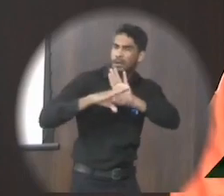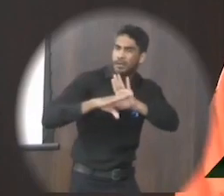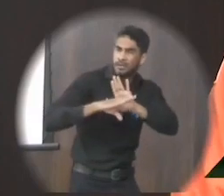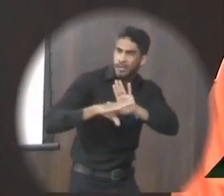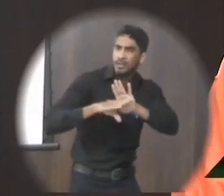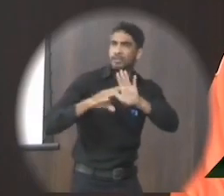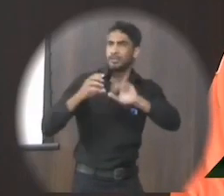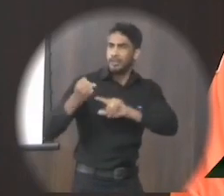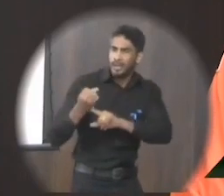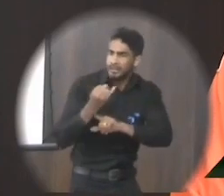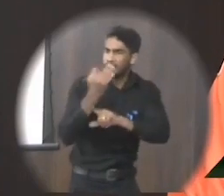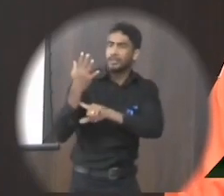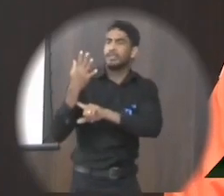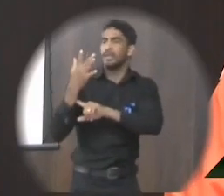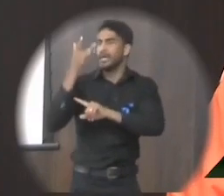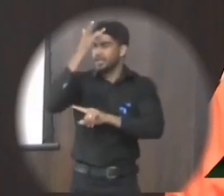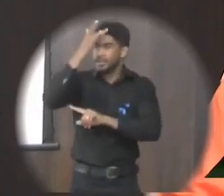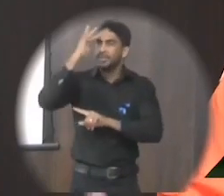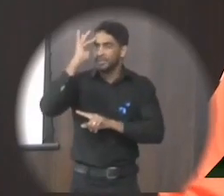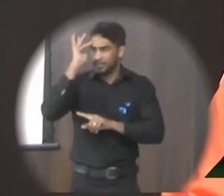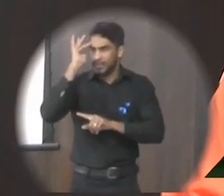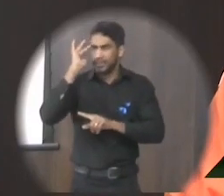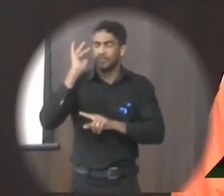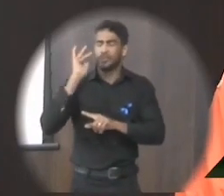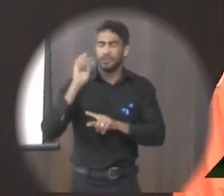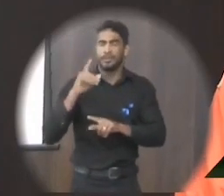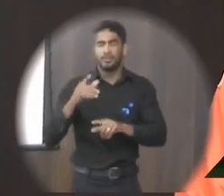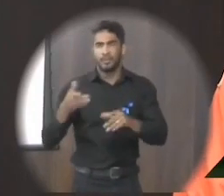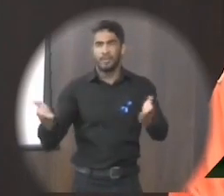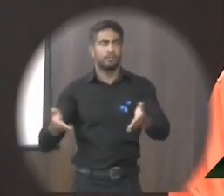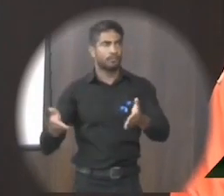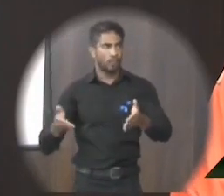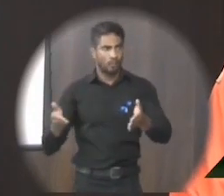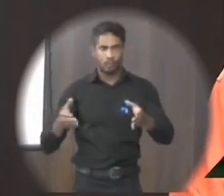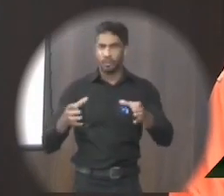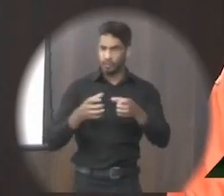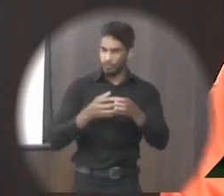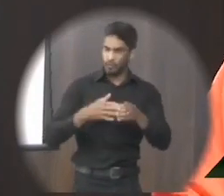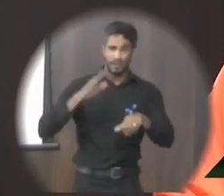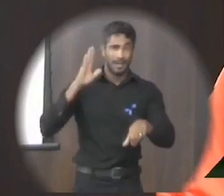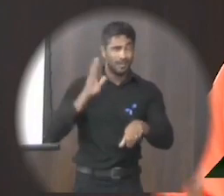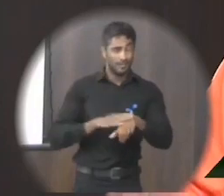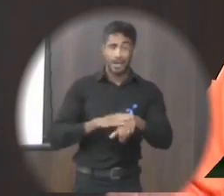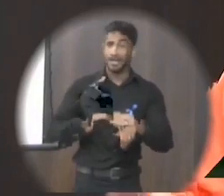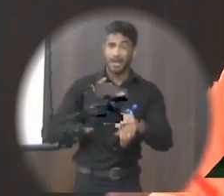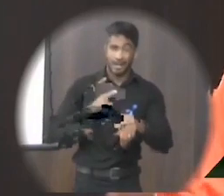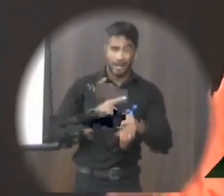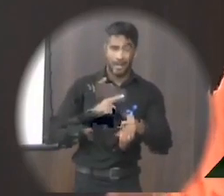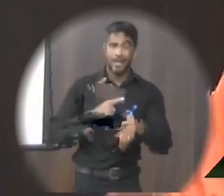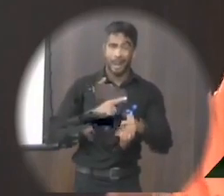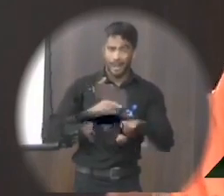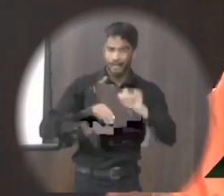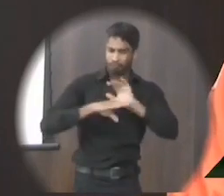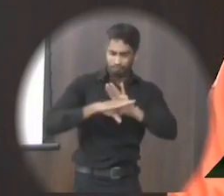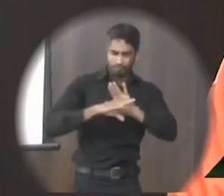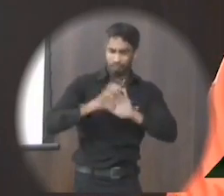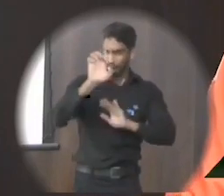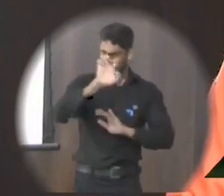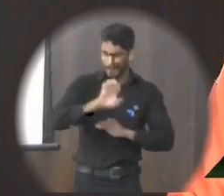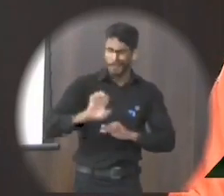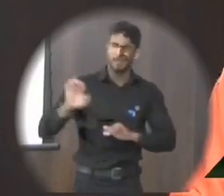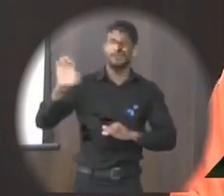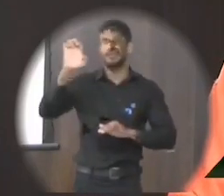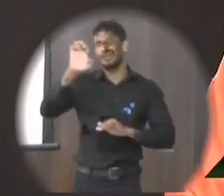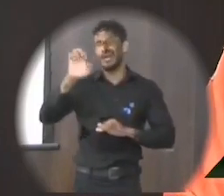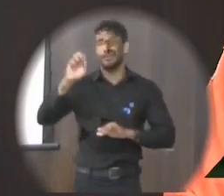número. A gente hoje, como eu disse, né, o pelotão que mais atende, estamos em atendimento no estado,